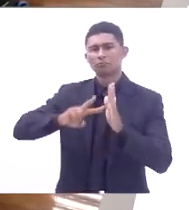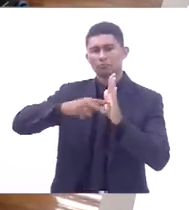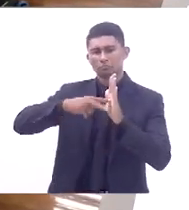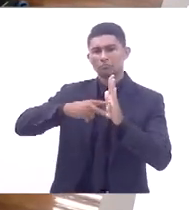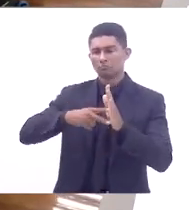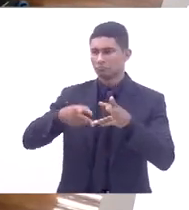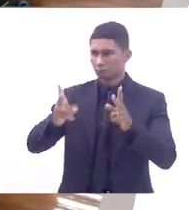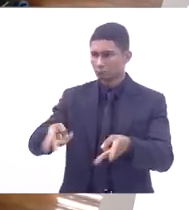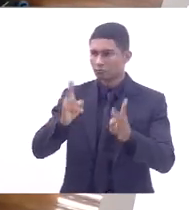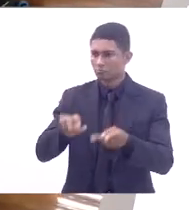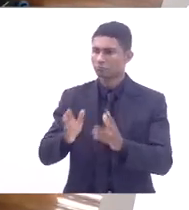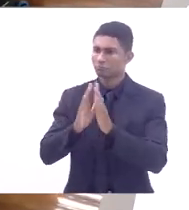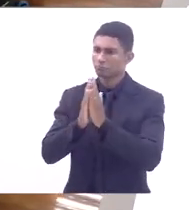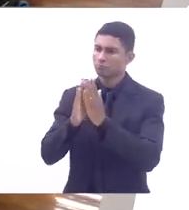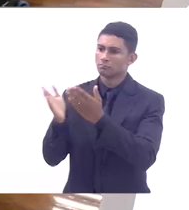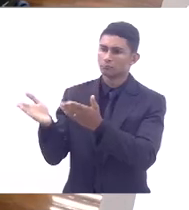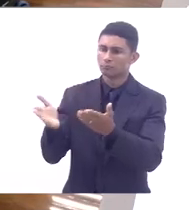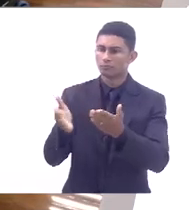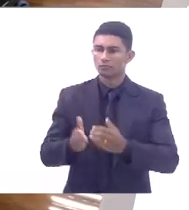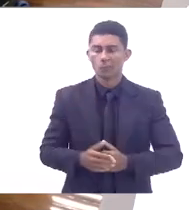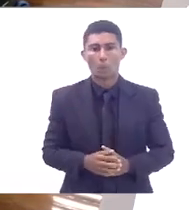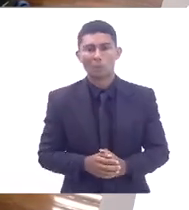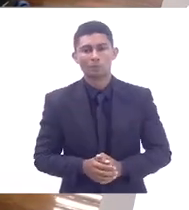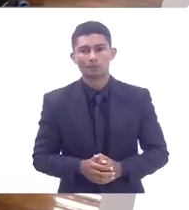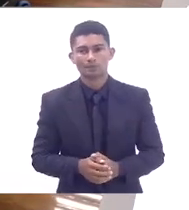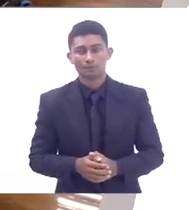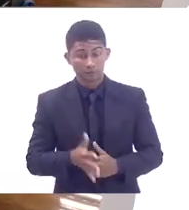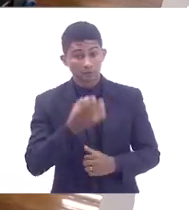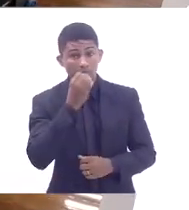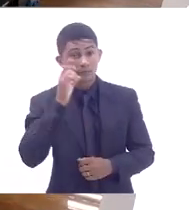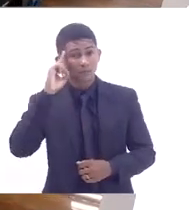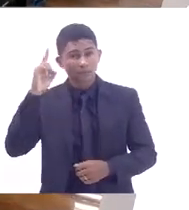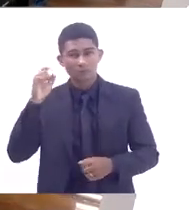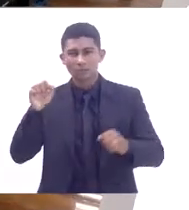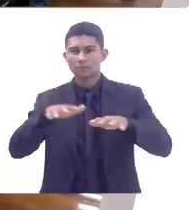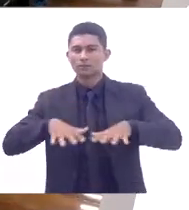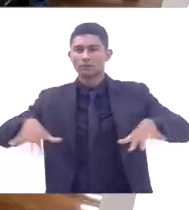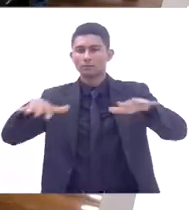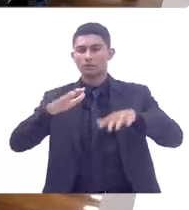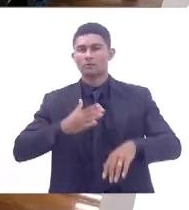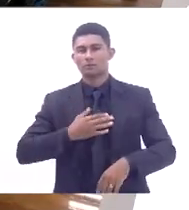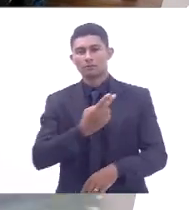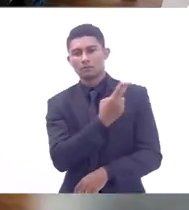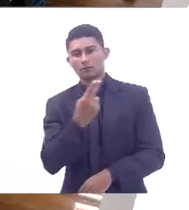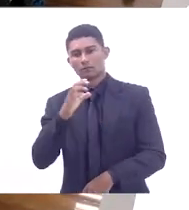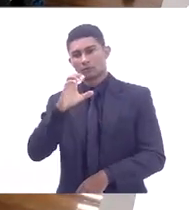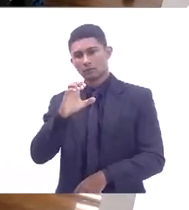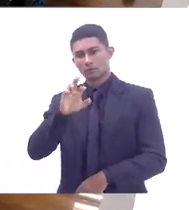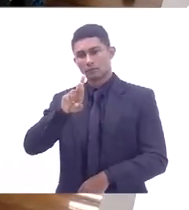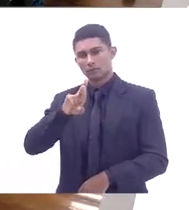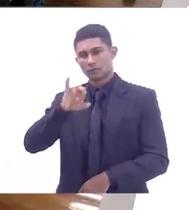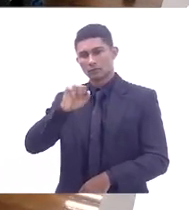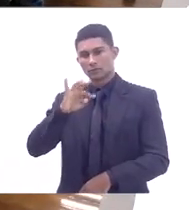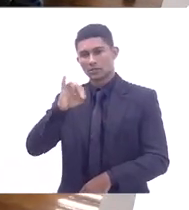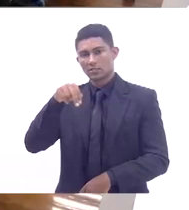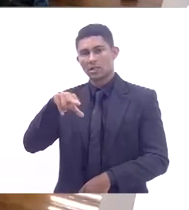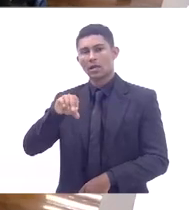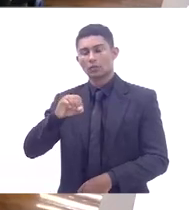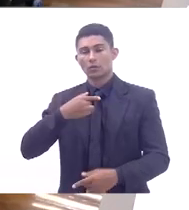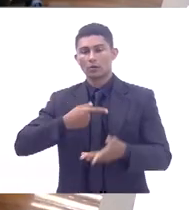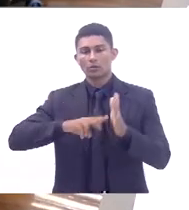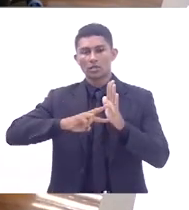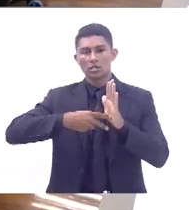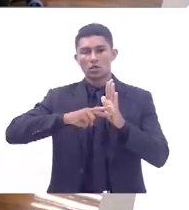continua com a palavra por favor alô alô bom dia a todos e todos me chamo Cristiano sou do sintuperj wi-fi